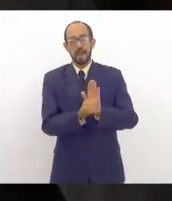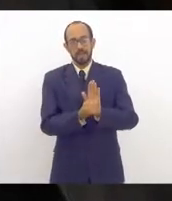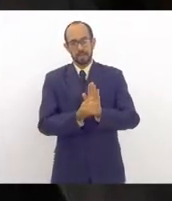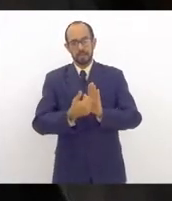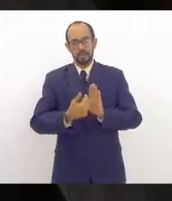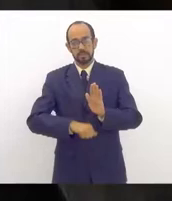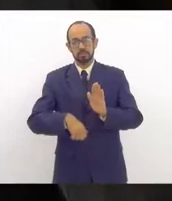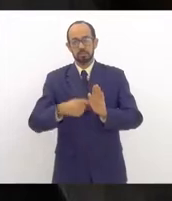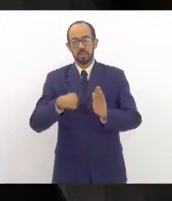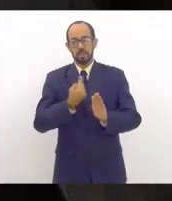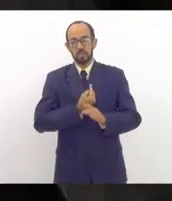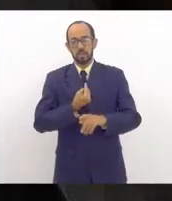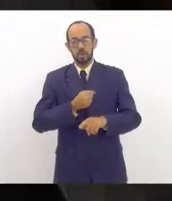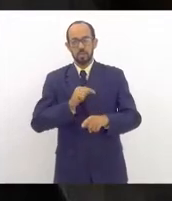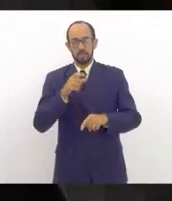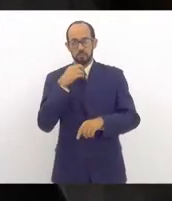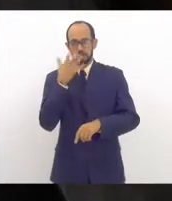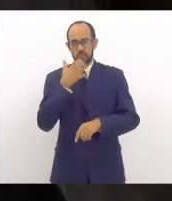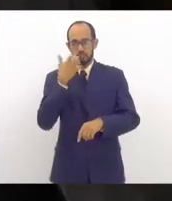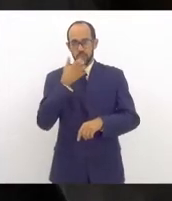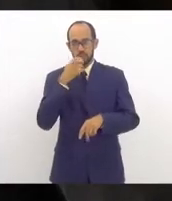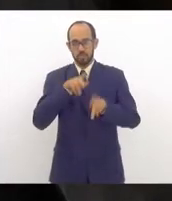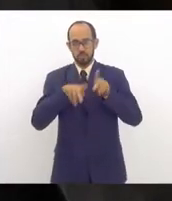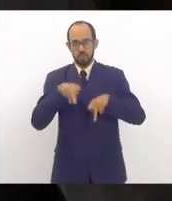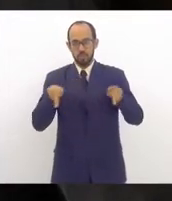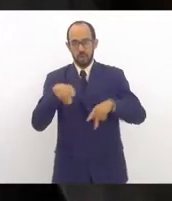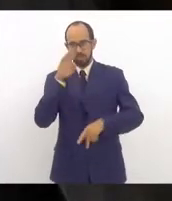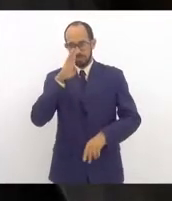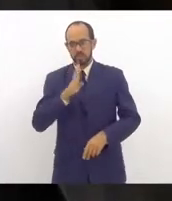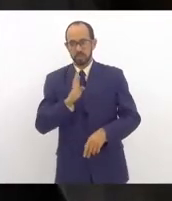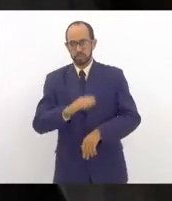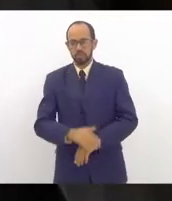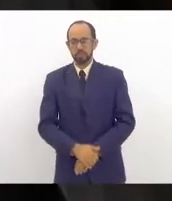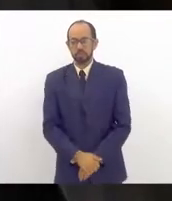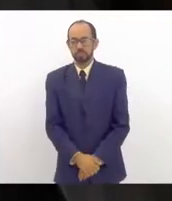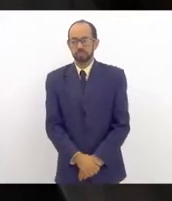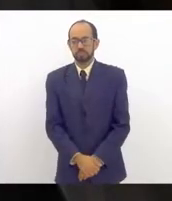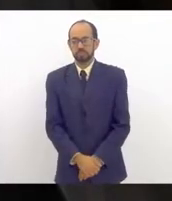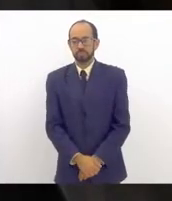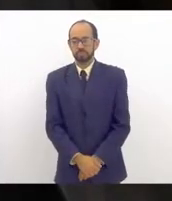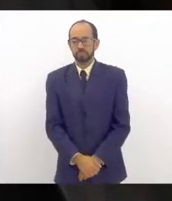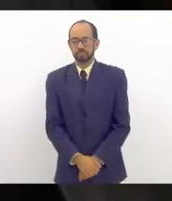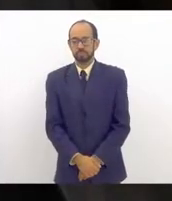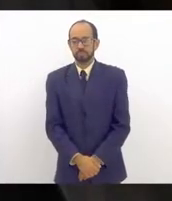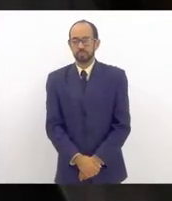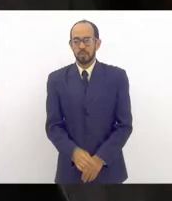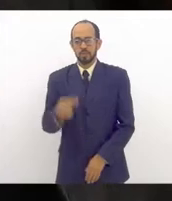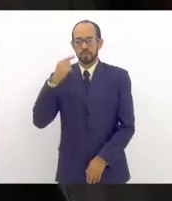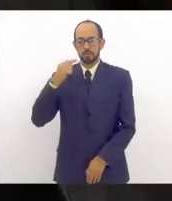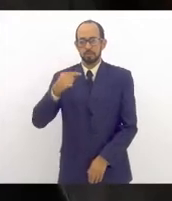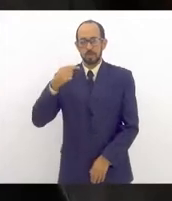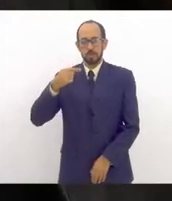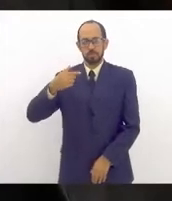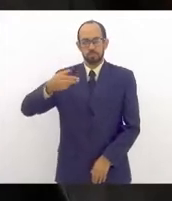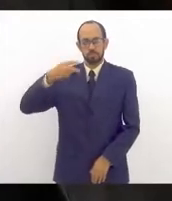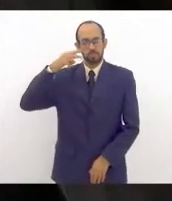para Nossa Música Popular Brasileira semana retrasada